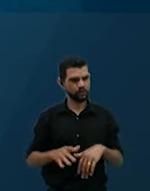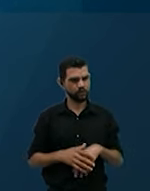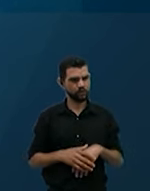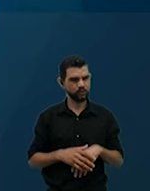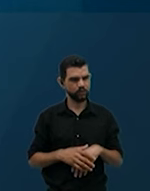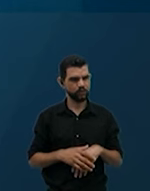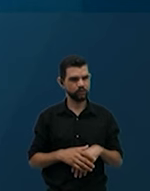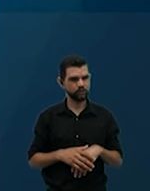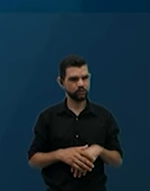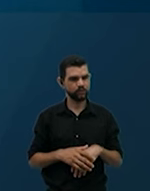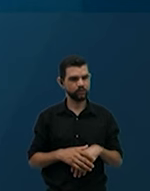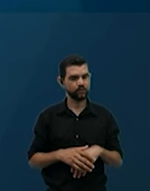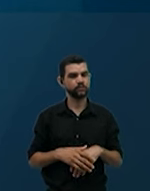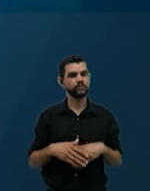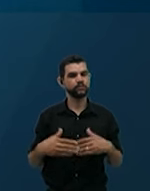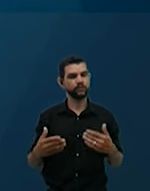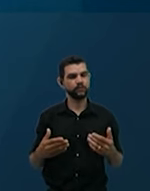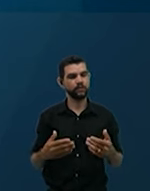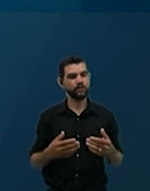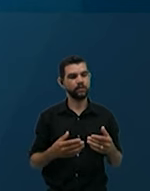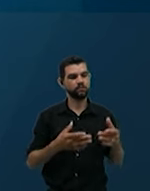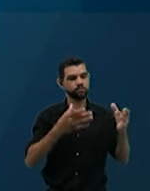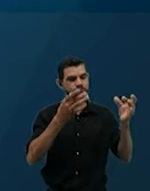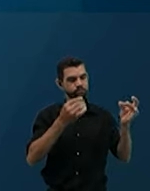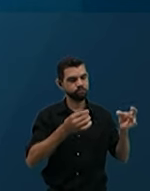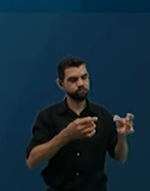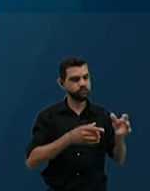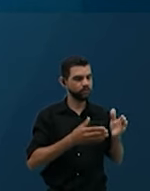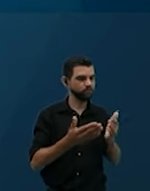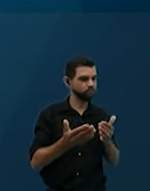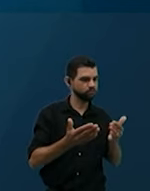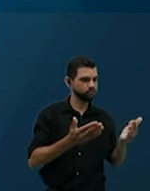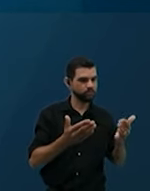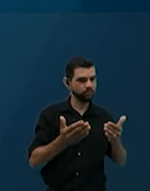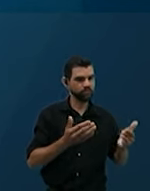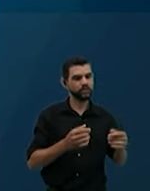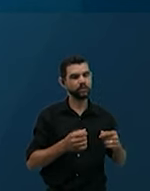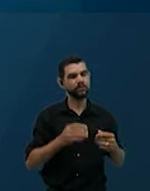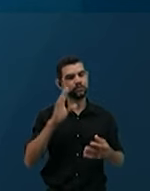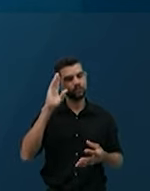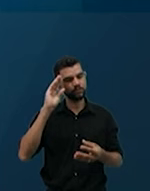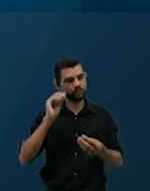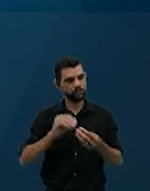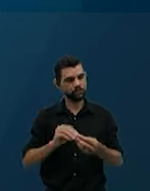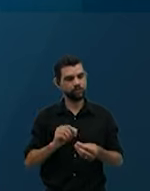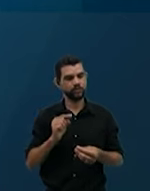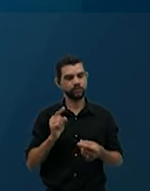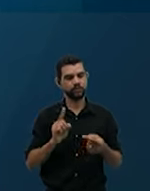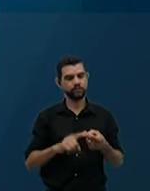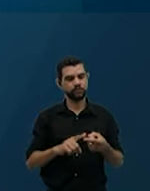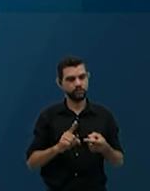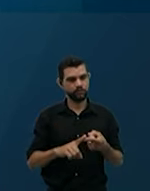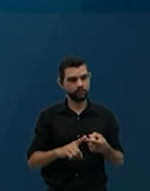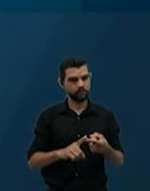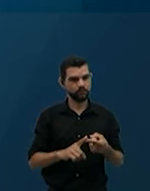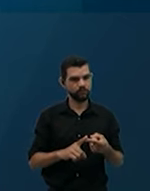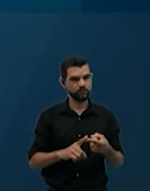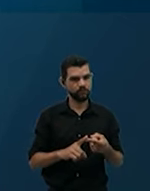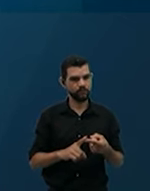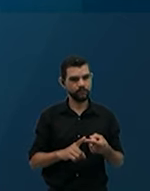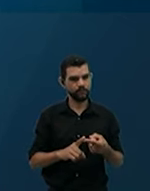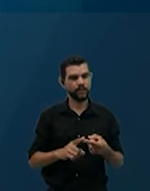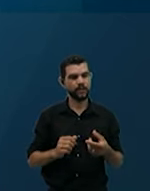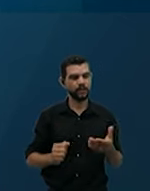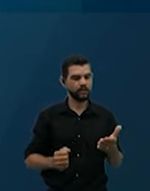A partir da interpretação sistemática da legislação tributária, conclui-se que, 1. A aquisição da propriedade em